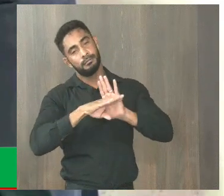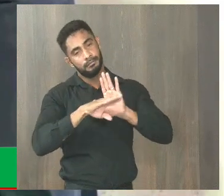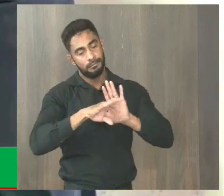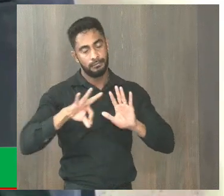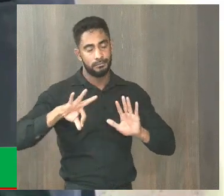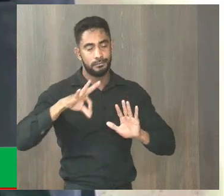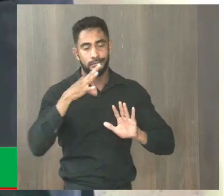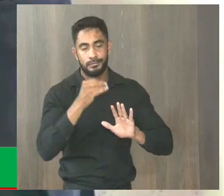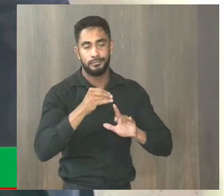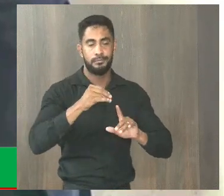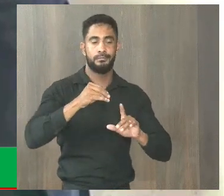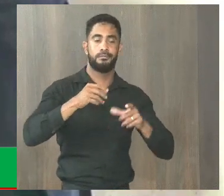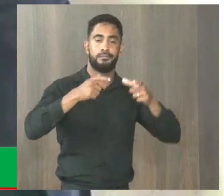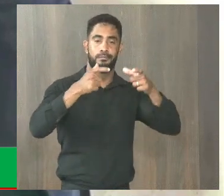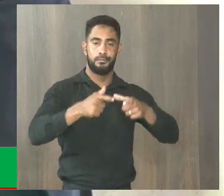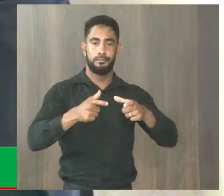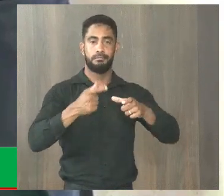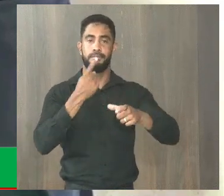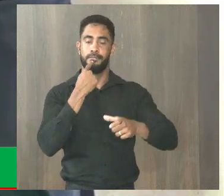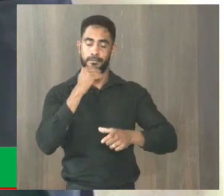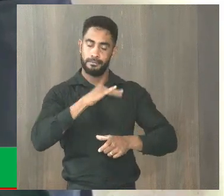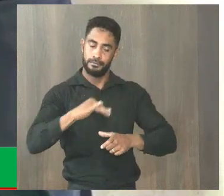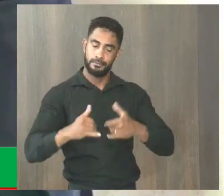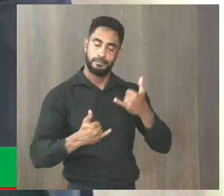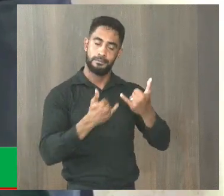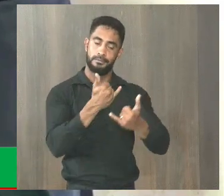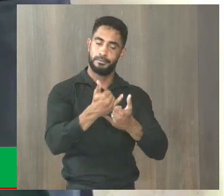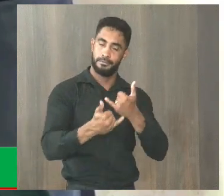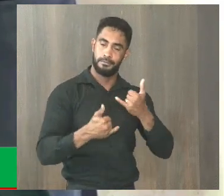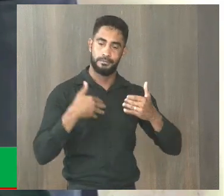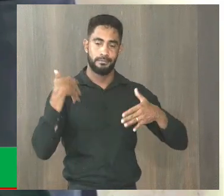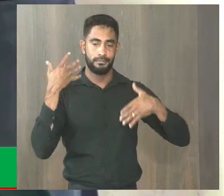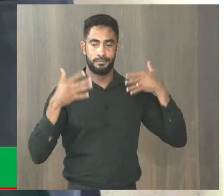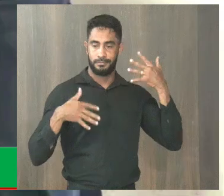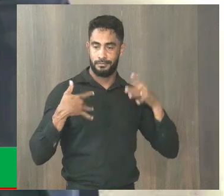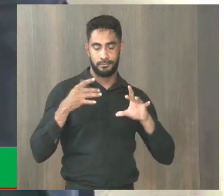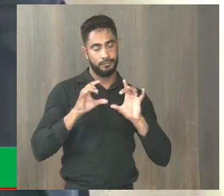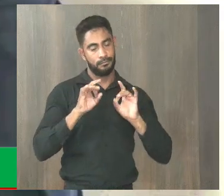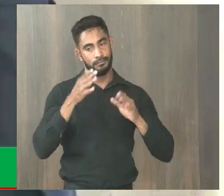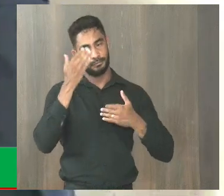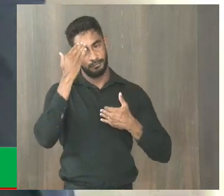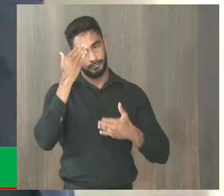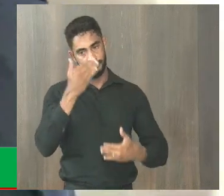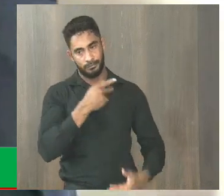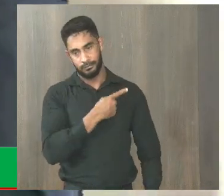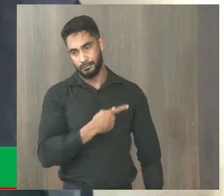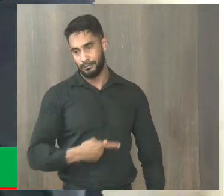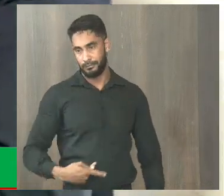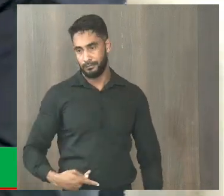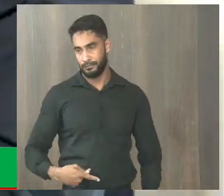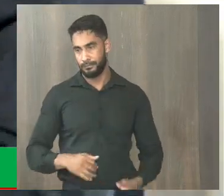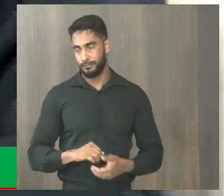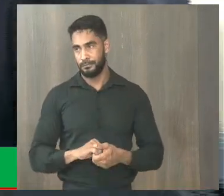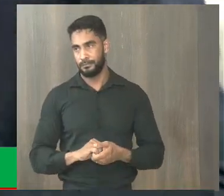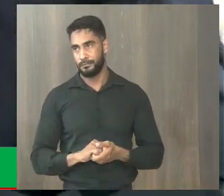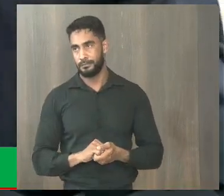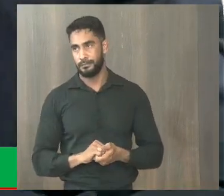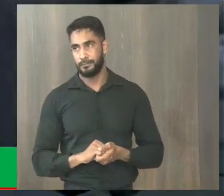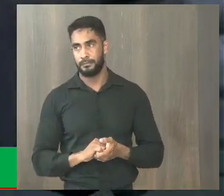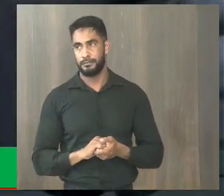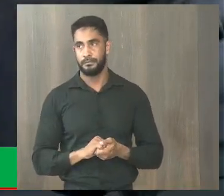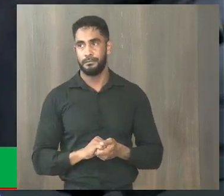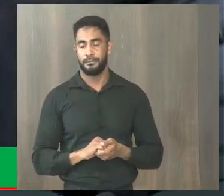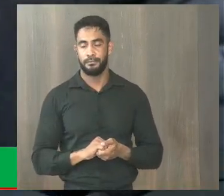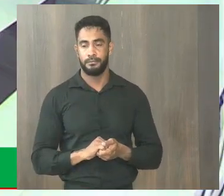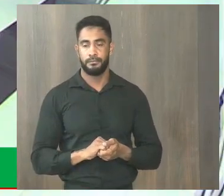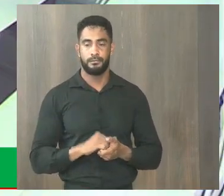que as crianças, né, vão brincar e se divertir. E o mais, muito obrigado, senhor presidente. Pronto, senhor presidente.